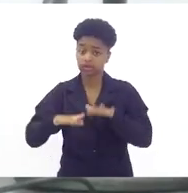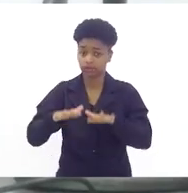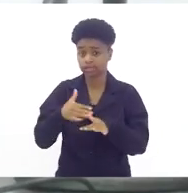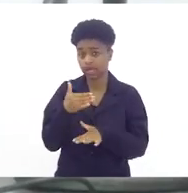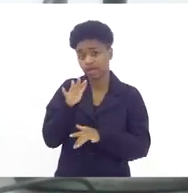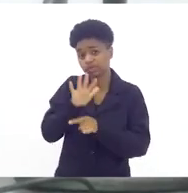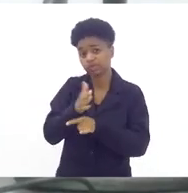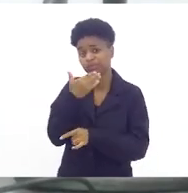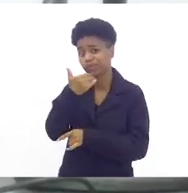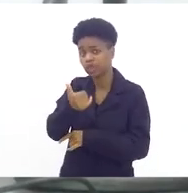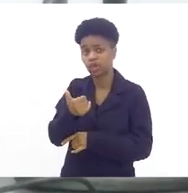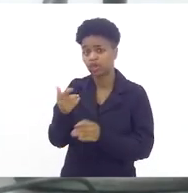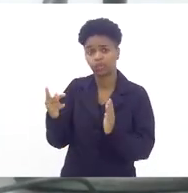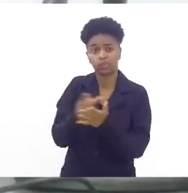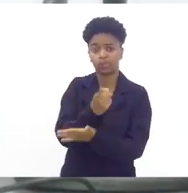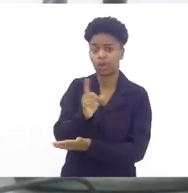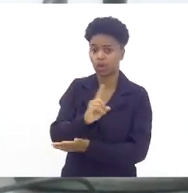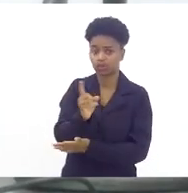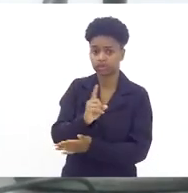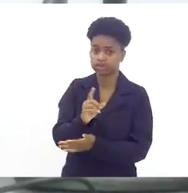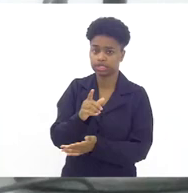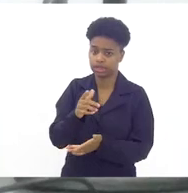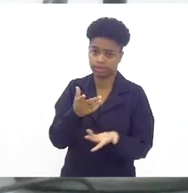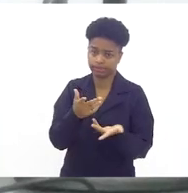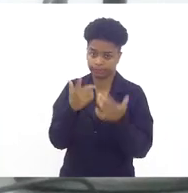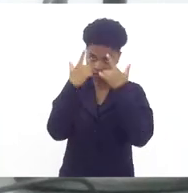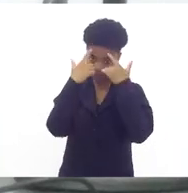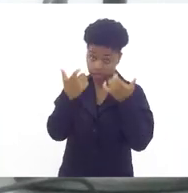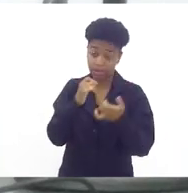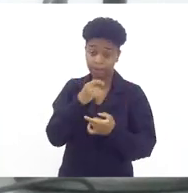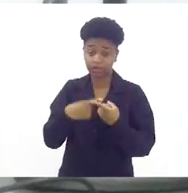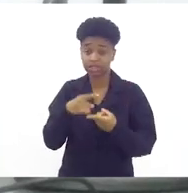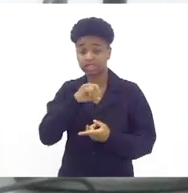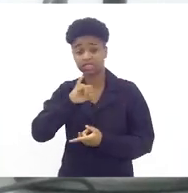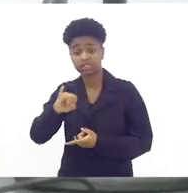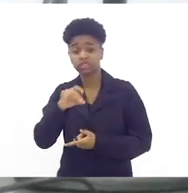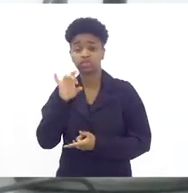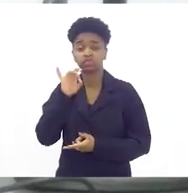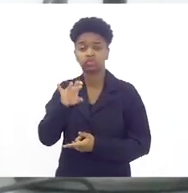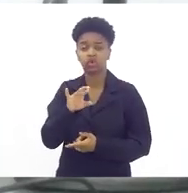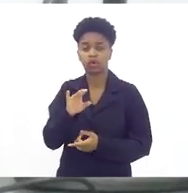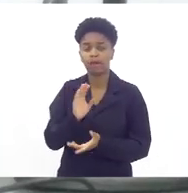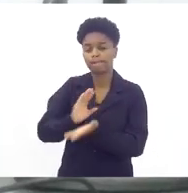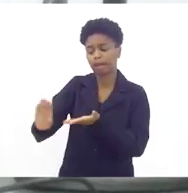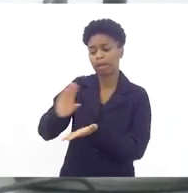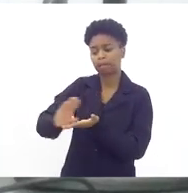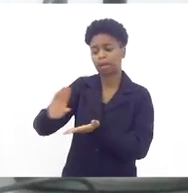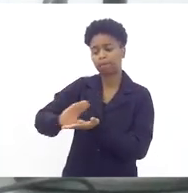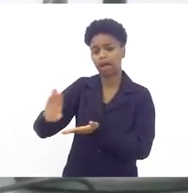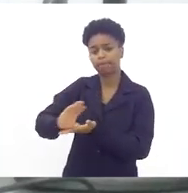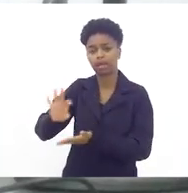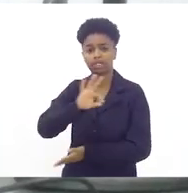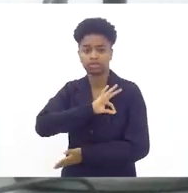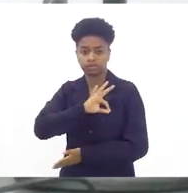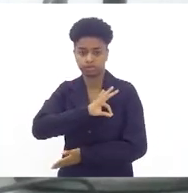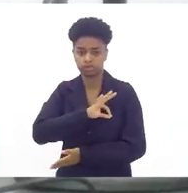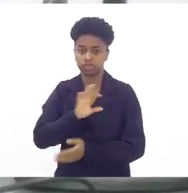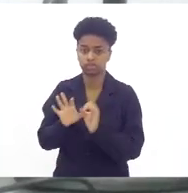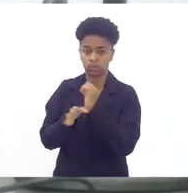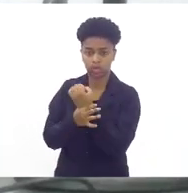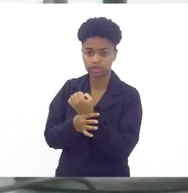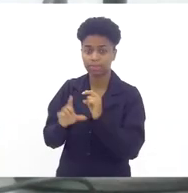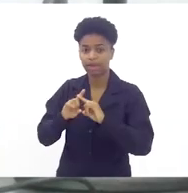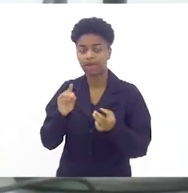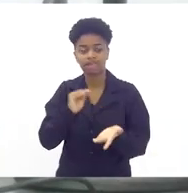para não ocorrência desses de delitos né se a gente conseguir ficar apenas Investindo na segurança se esquecendo da educação a gente